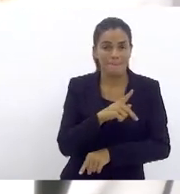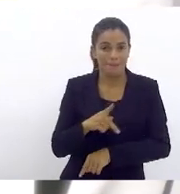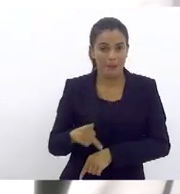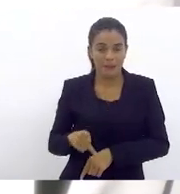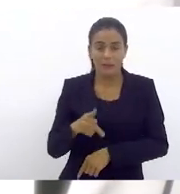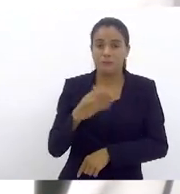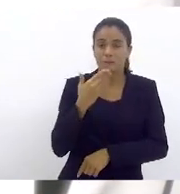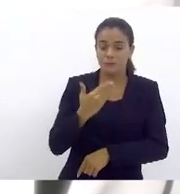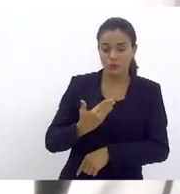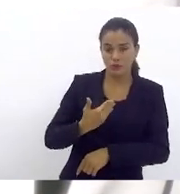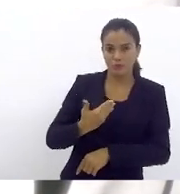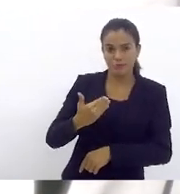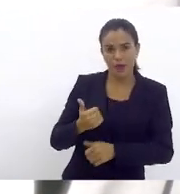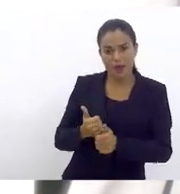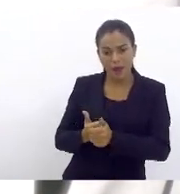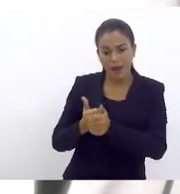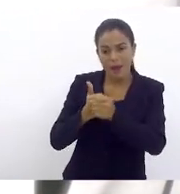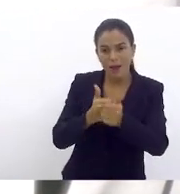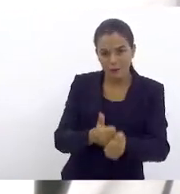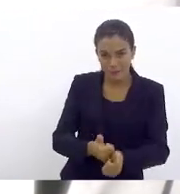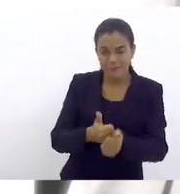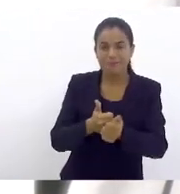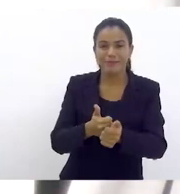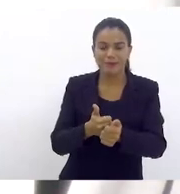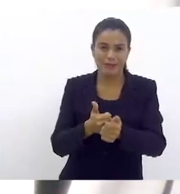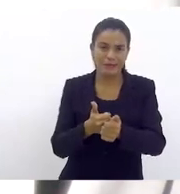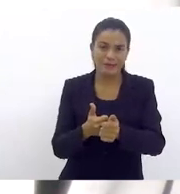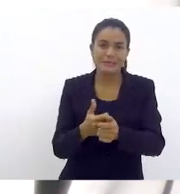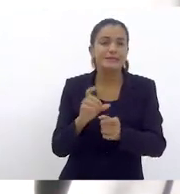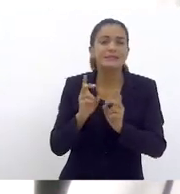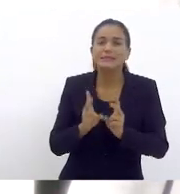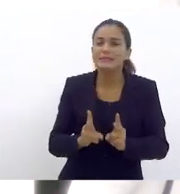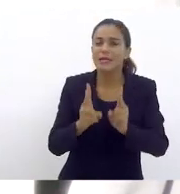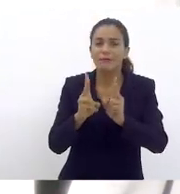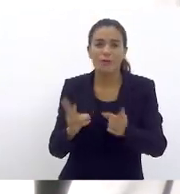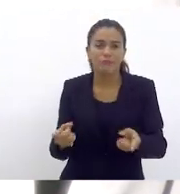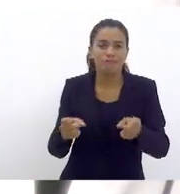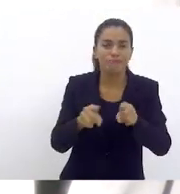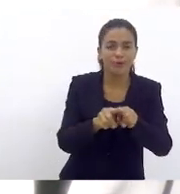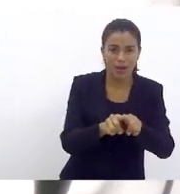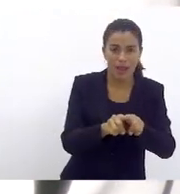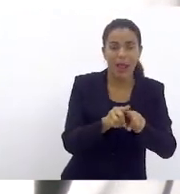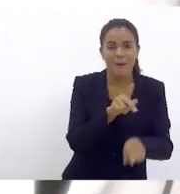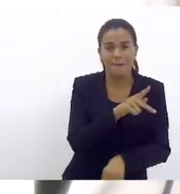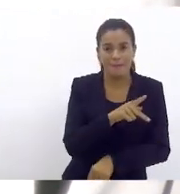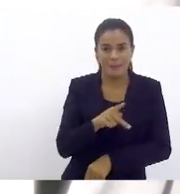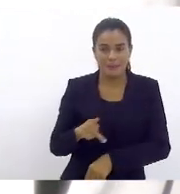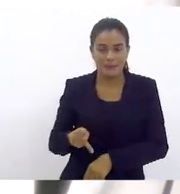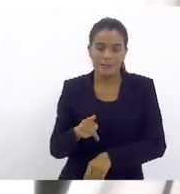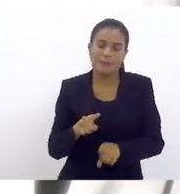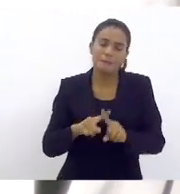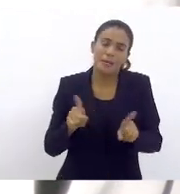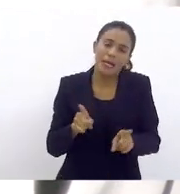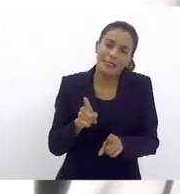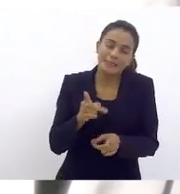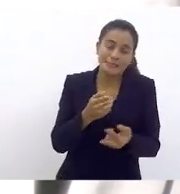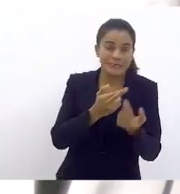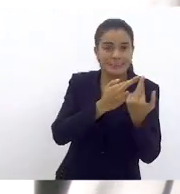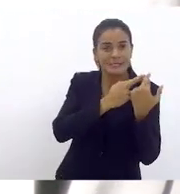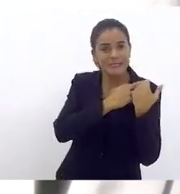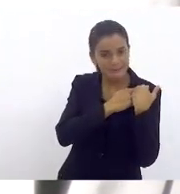de acompanhar o fórum permanente que sempre foi ligado à presidência dessa casa sempre estará mas a incumbência